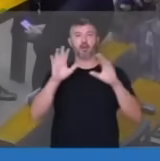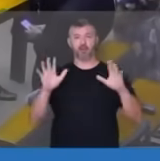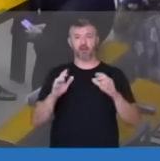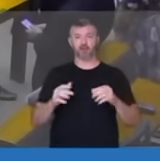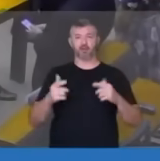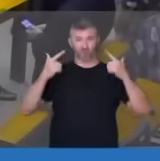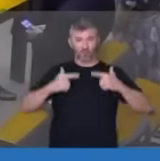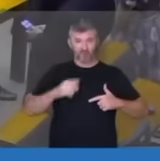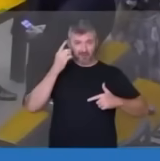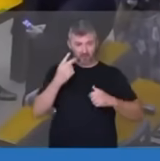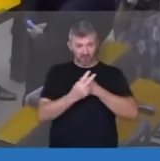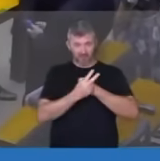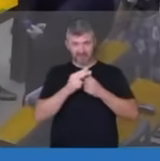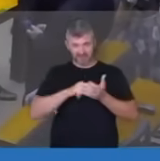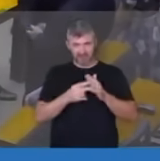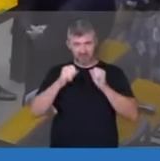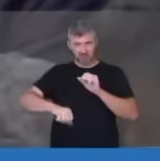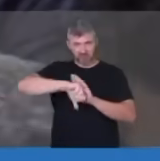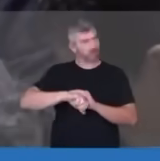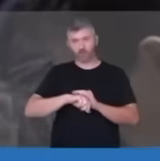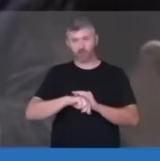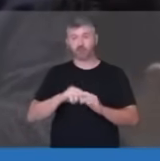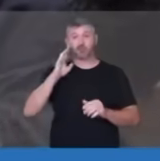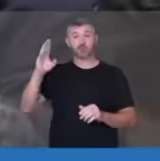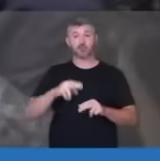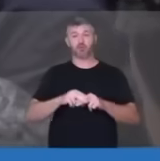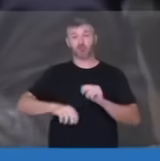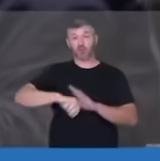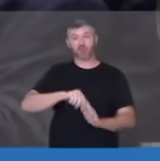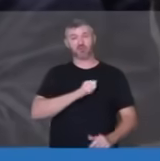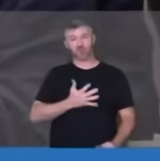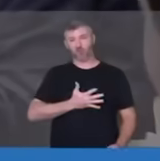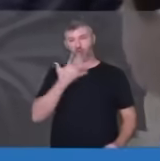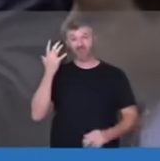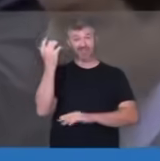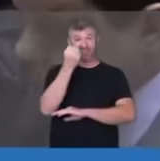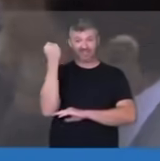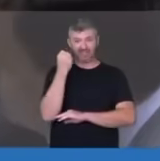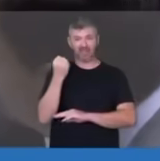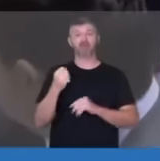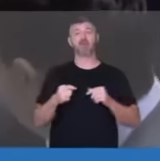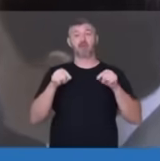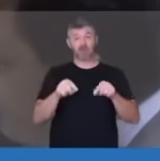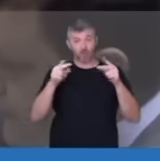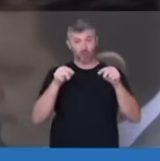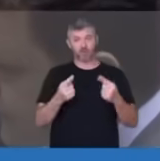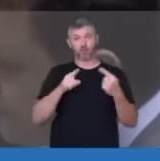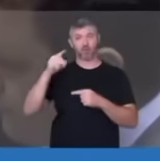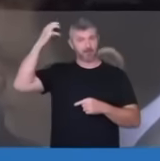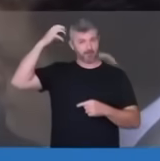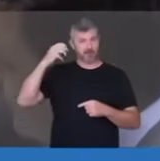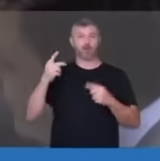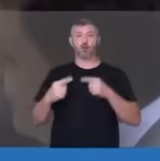imunidade parlamentar não é imunidade para cometimento de crimes. Ainda mais de um crime tão perverso, de um crime hediondo contra este que foi cometido contra a Marielle